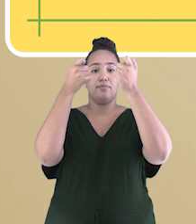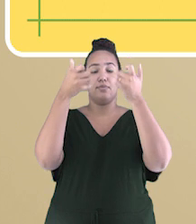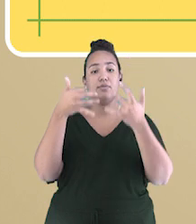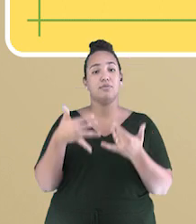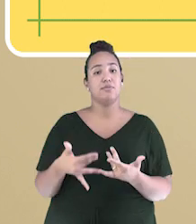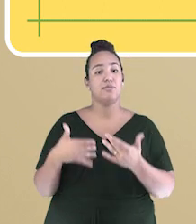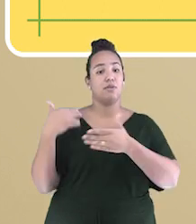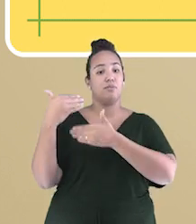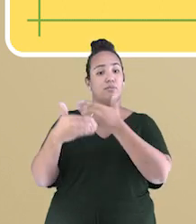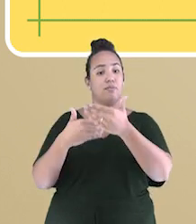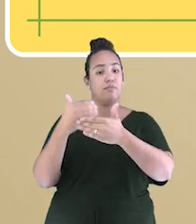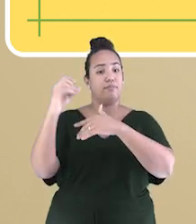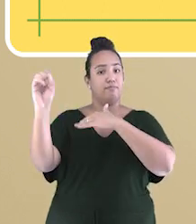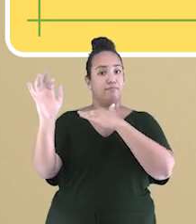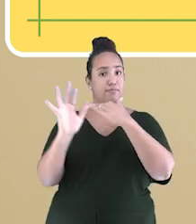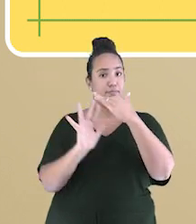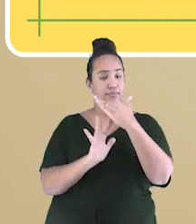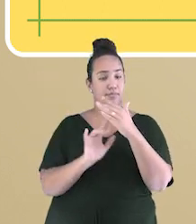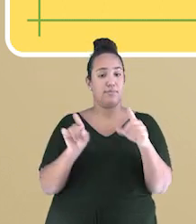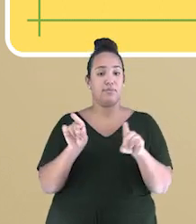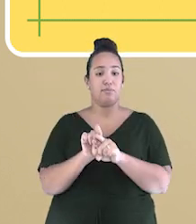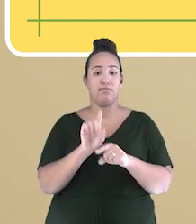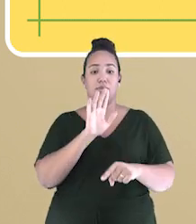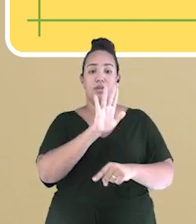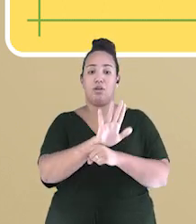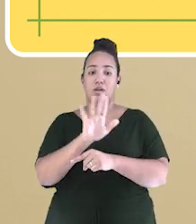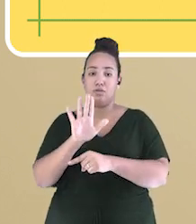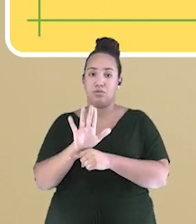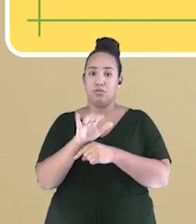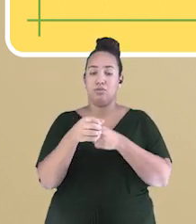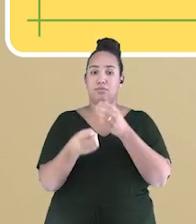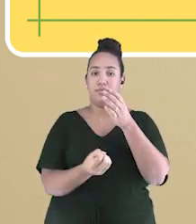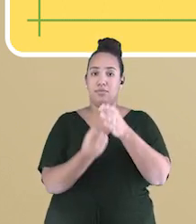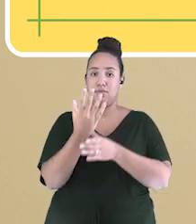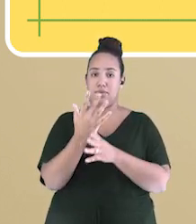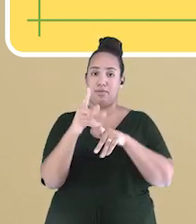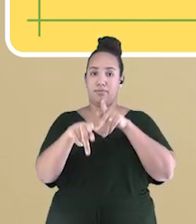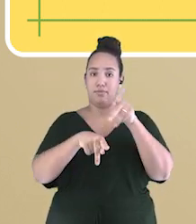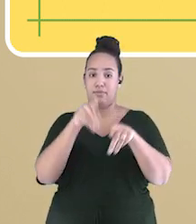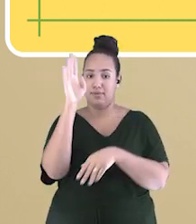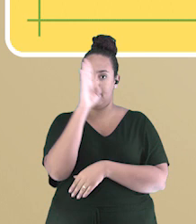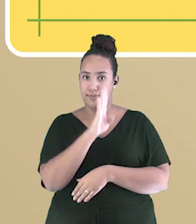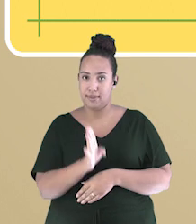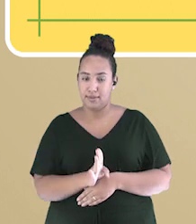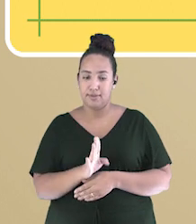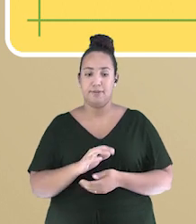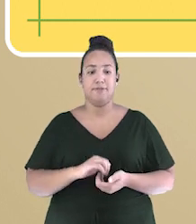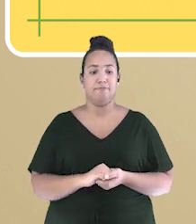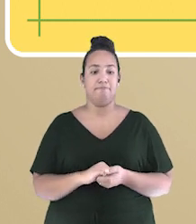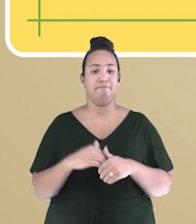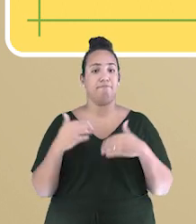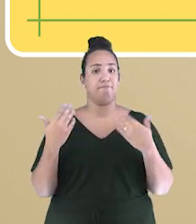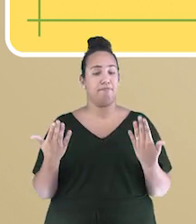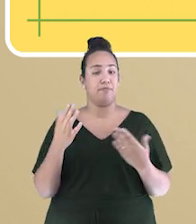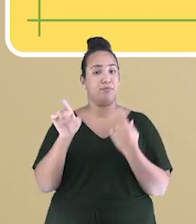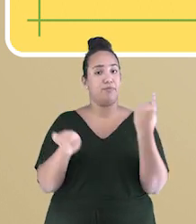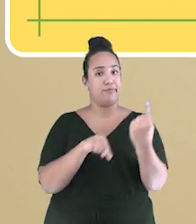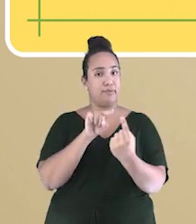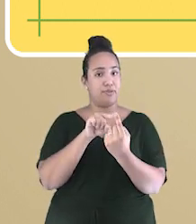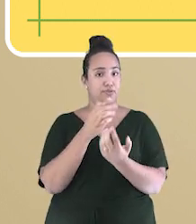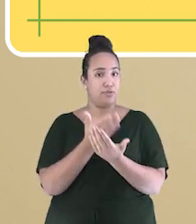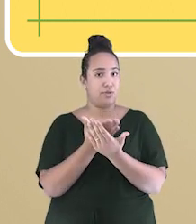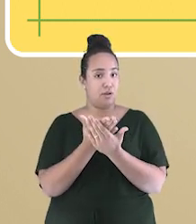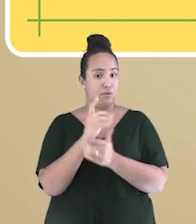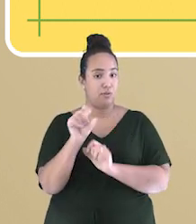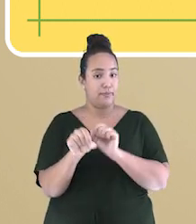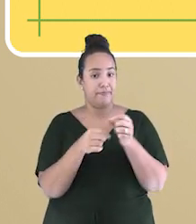descrever processos migratórios e suas contribuições para a formação da sociedade brasileira. Dessa forma, o objetivo